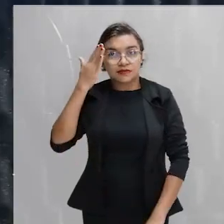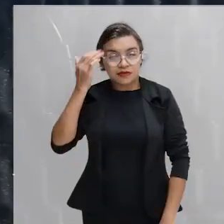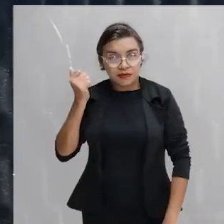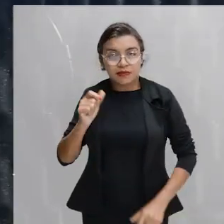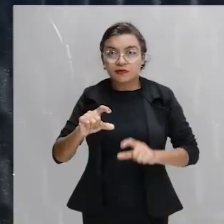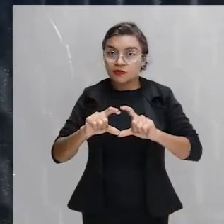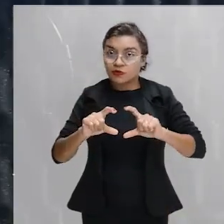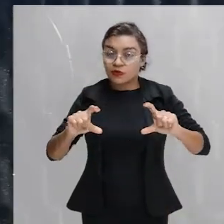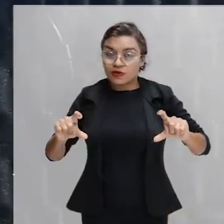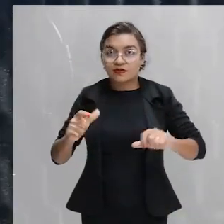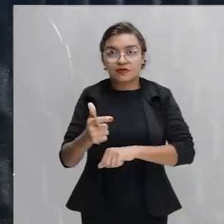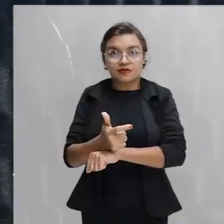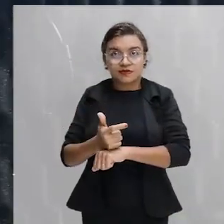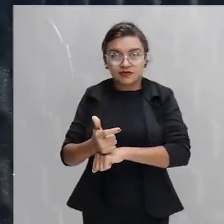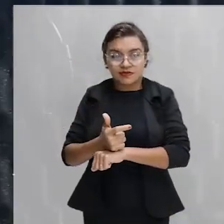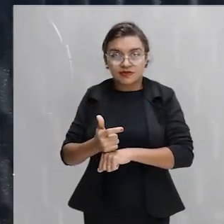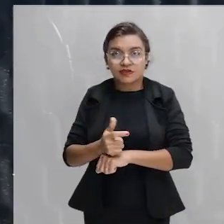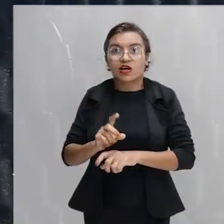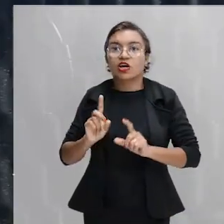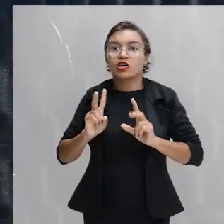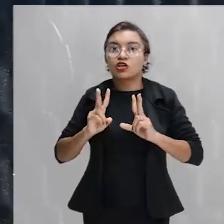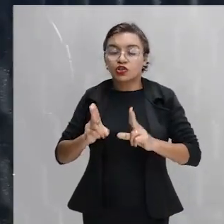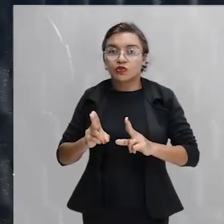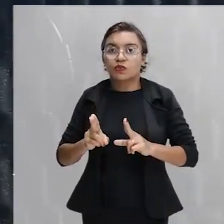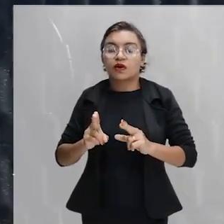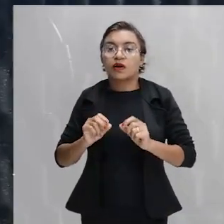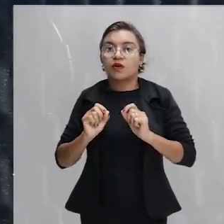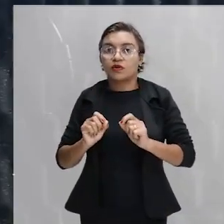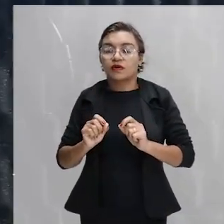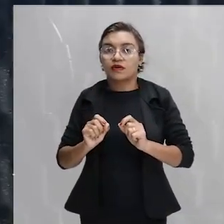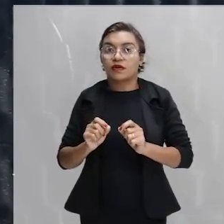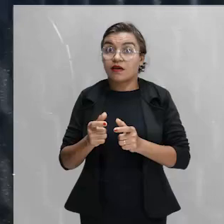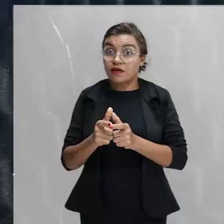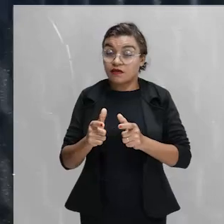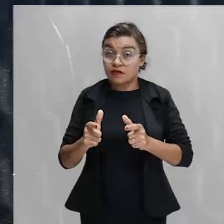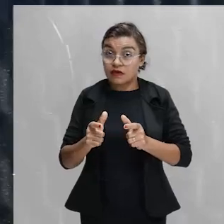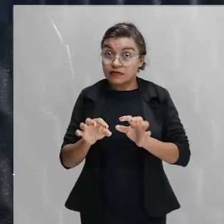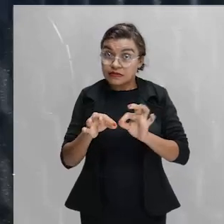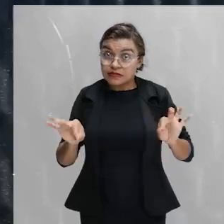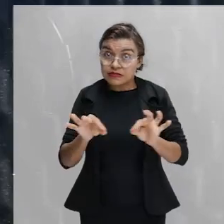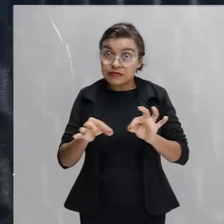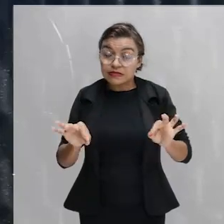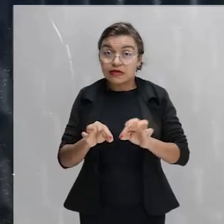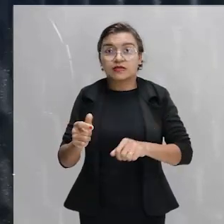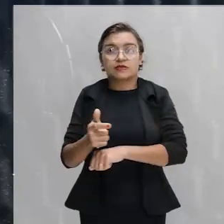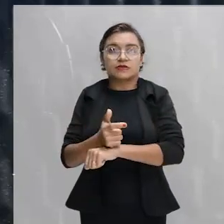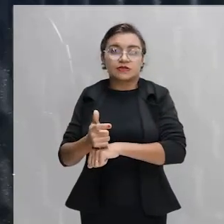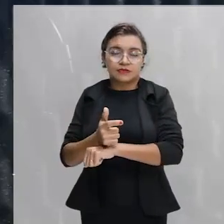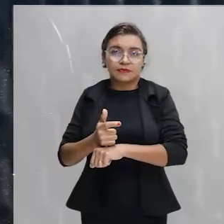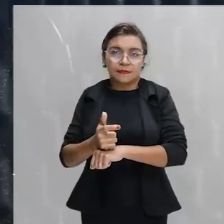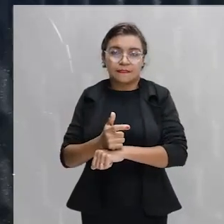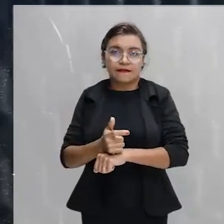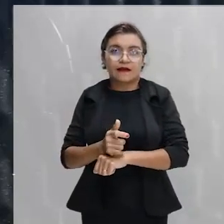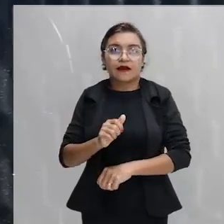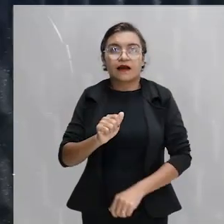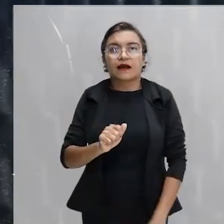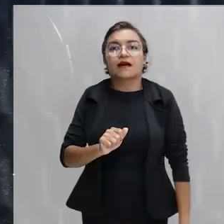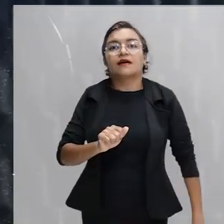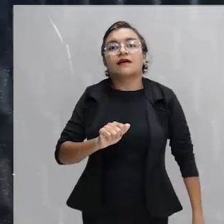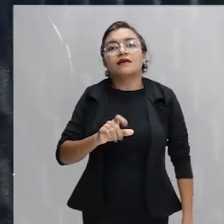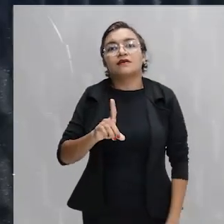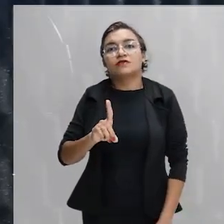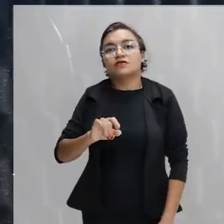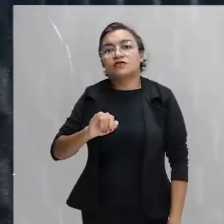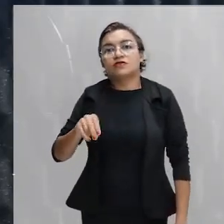adjetivas têm a mesma função sintática do adjetivo na oração, ou seja, o adjunto adnominal,